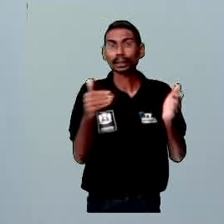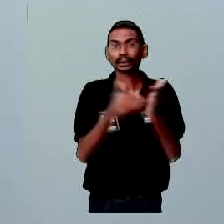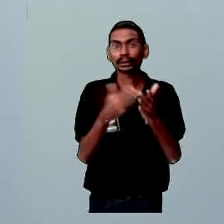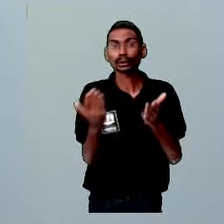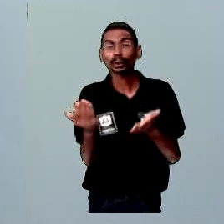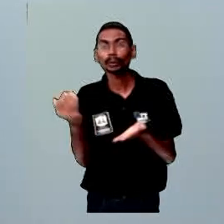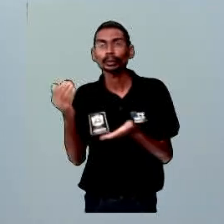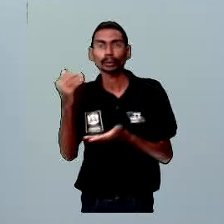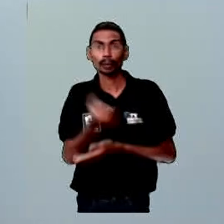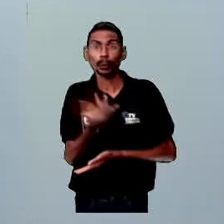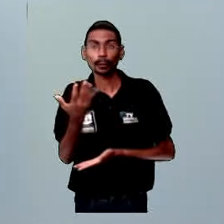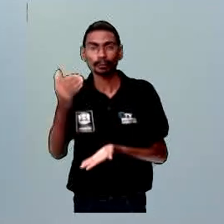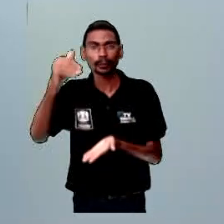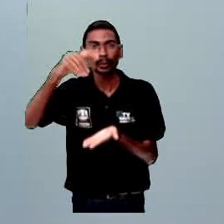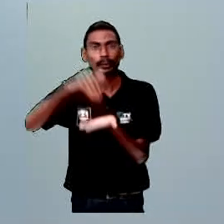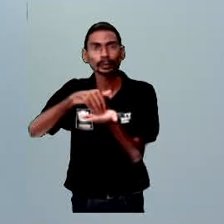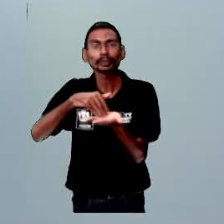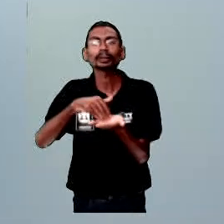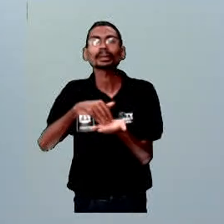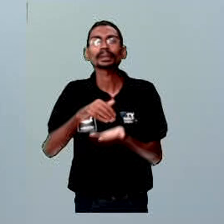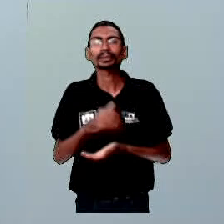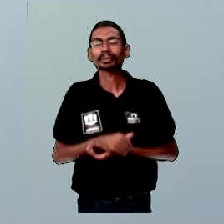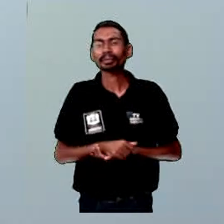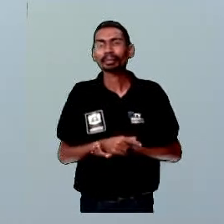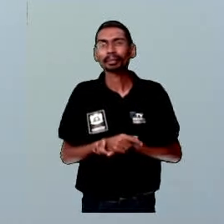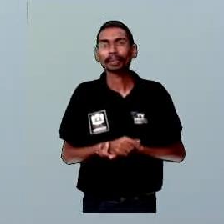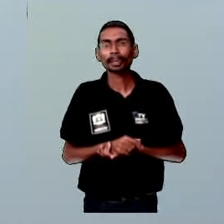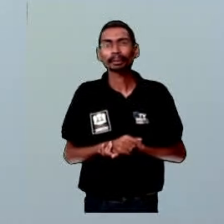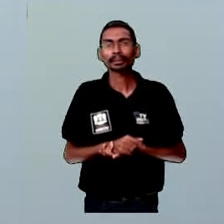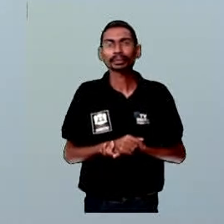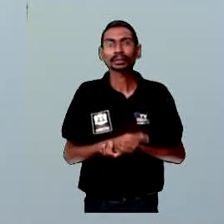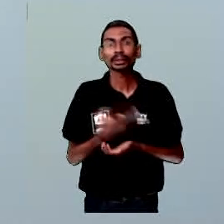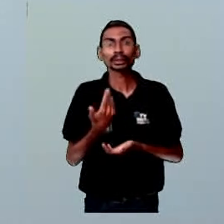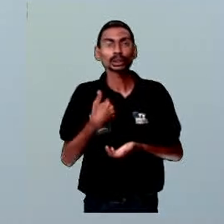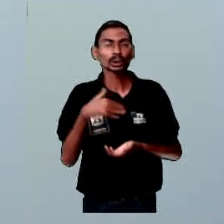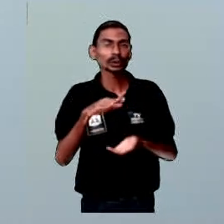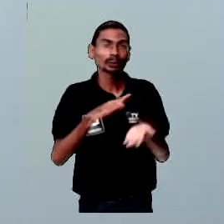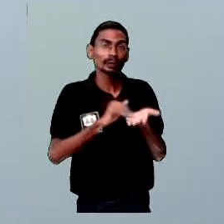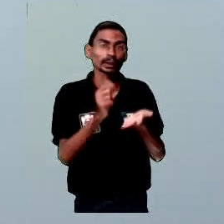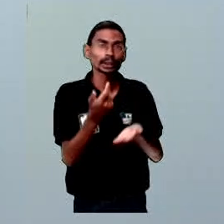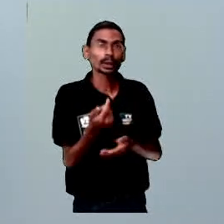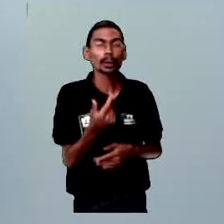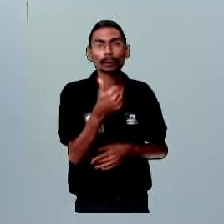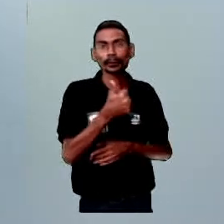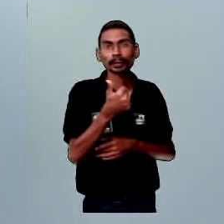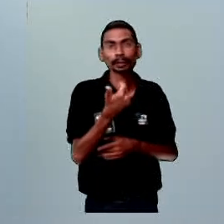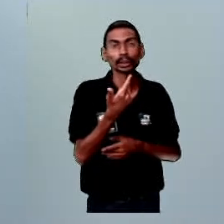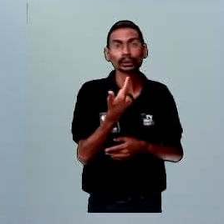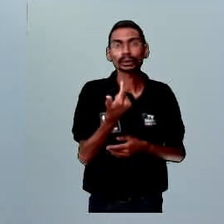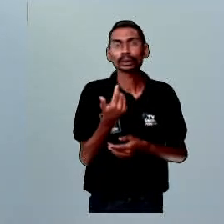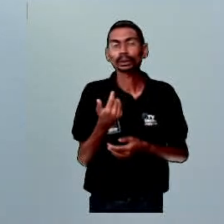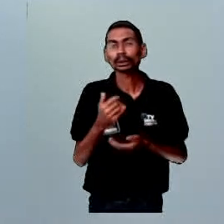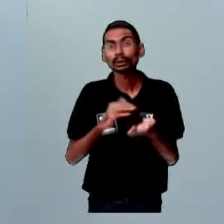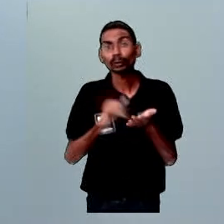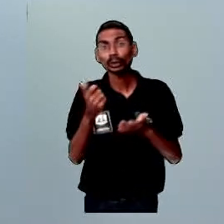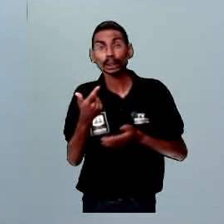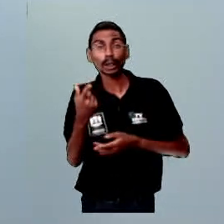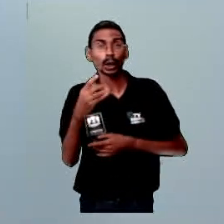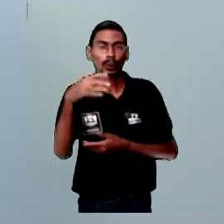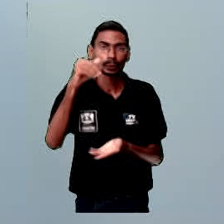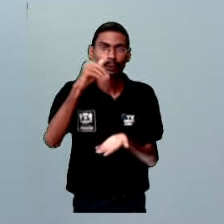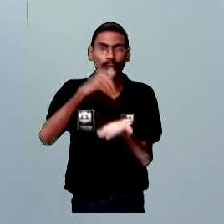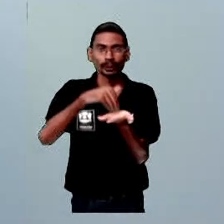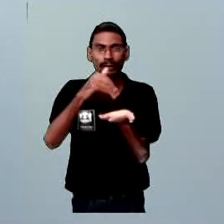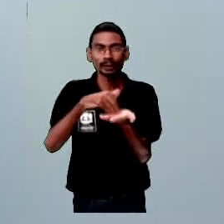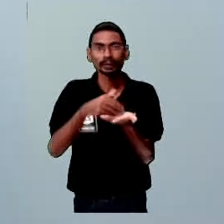o último. Entre eu vou excluir o primeiro e o último e vou somente comparar esses daqui que estão no meio,